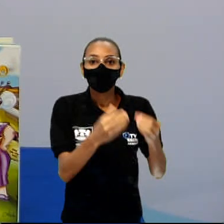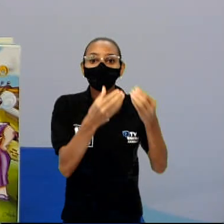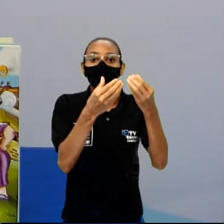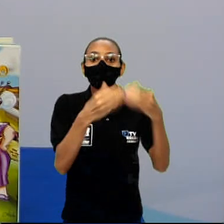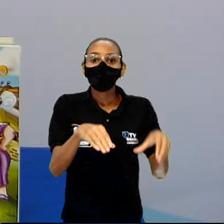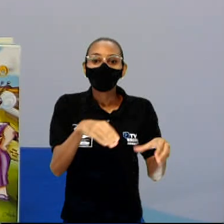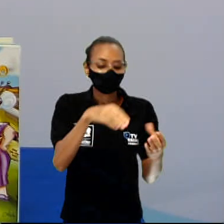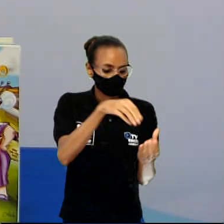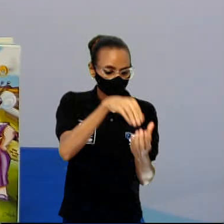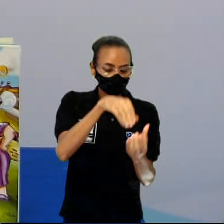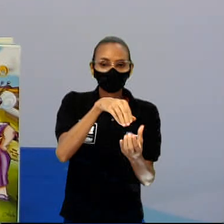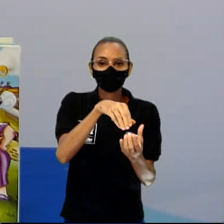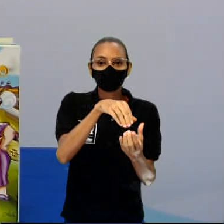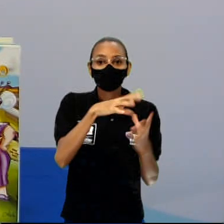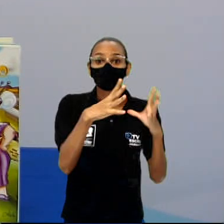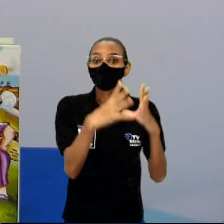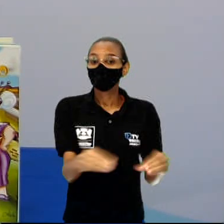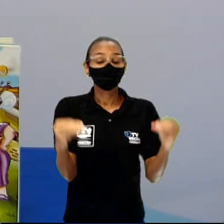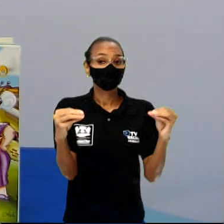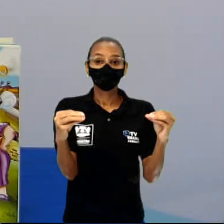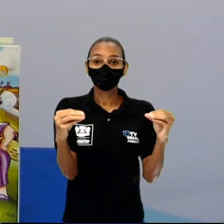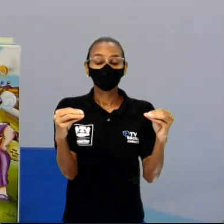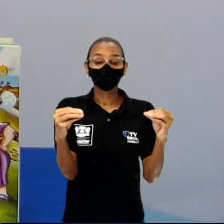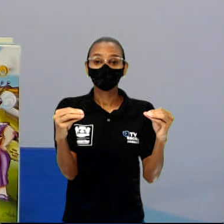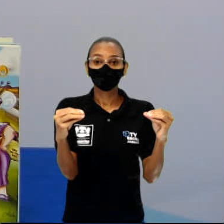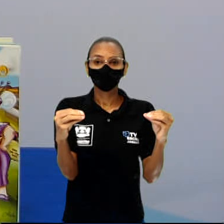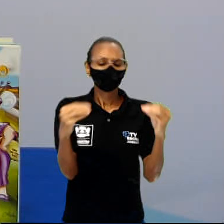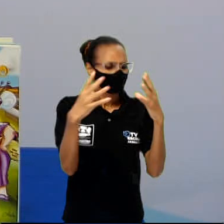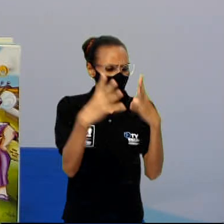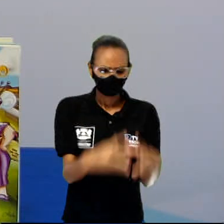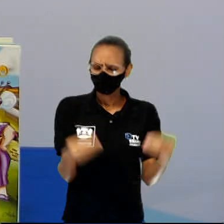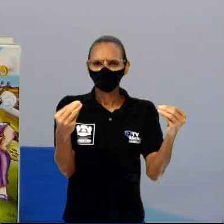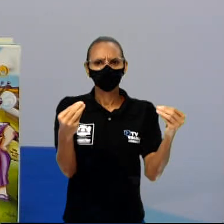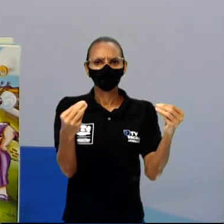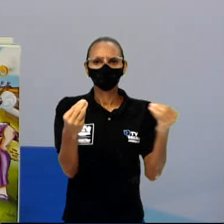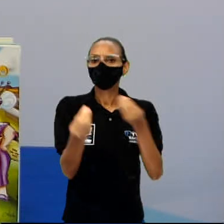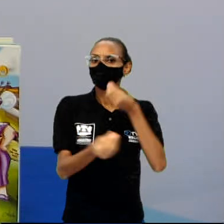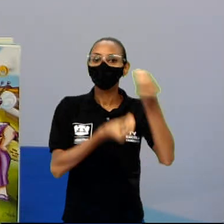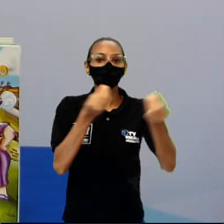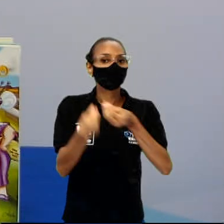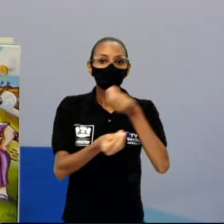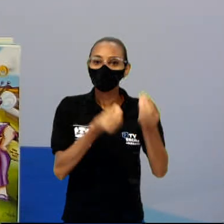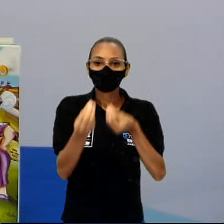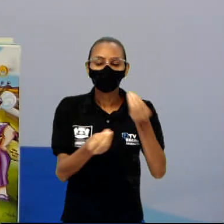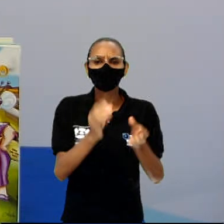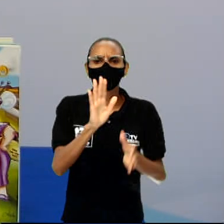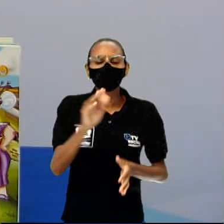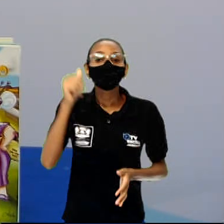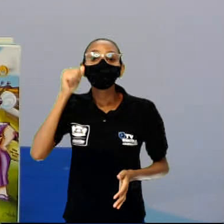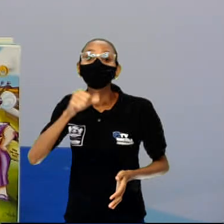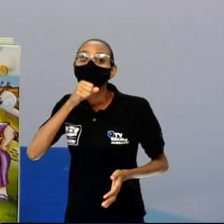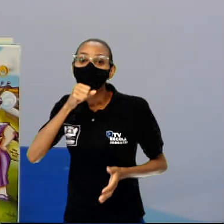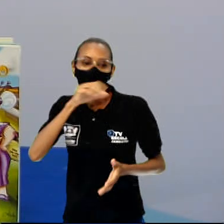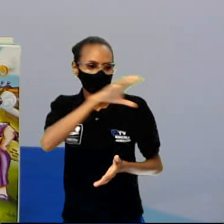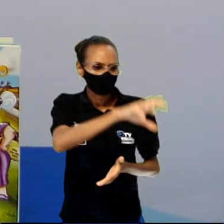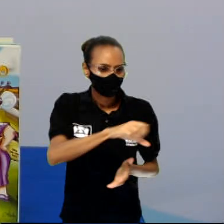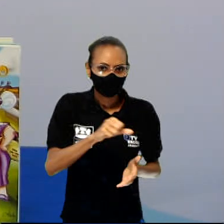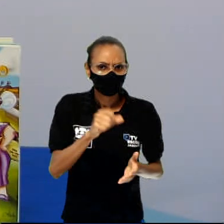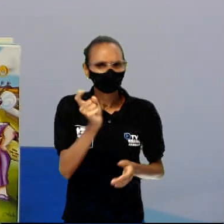Sumido? Sumido mesmo, desapareceram os ovos. E não eram os ovos que a vovó ia lá coletar para fazer o café da manhã dos netos,